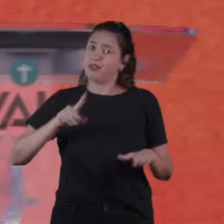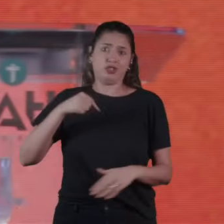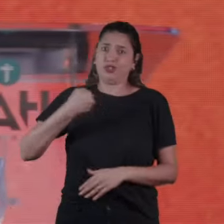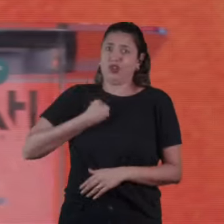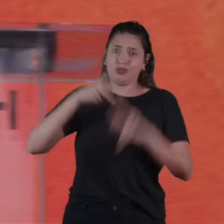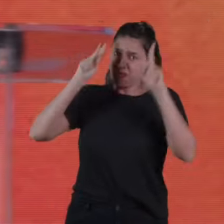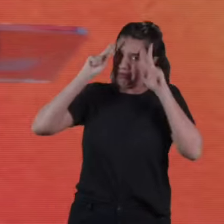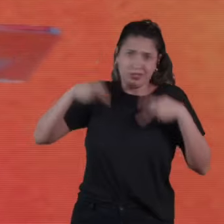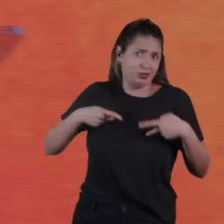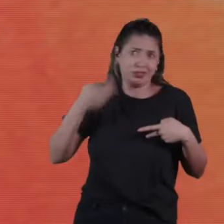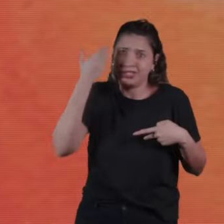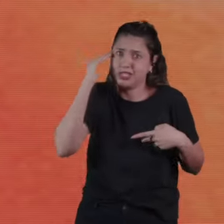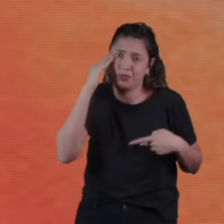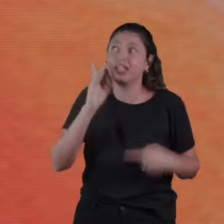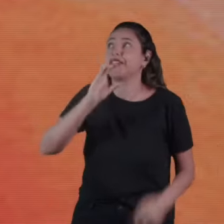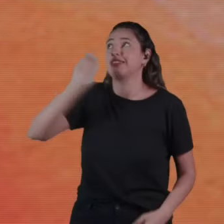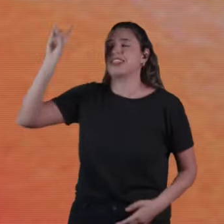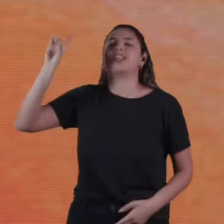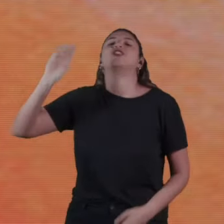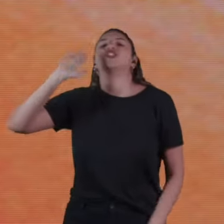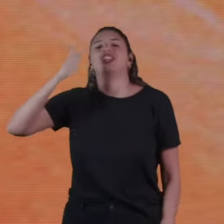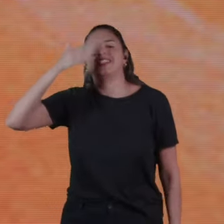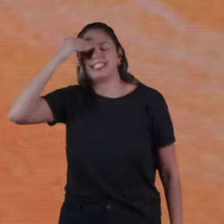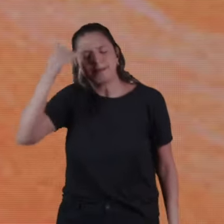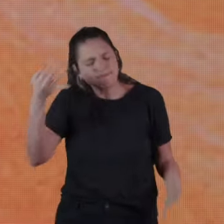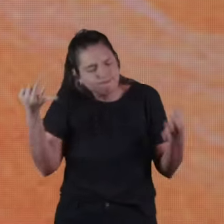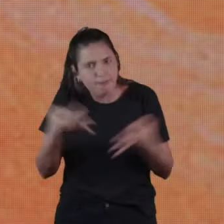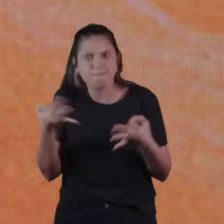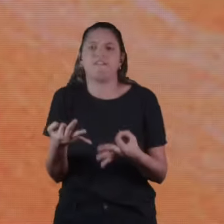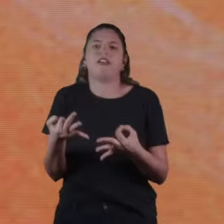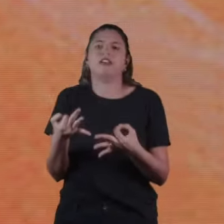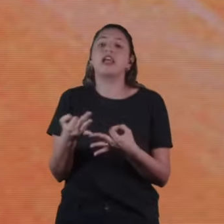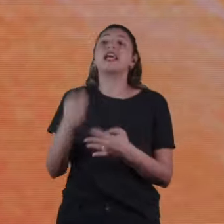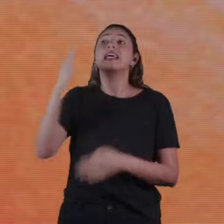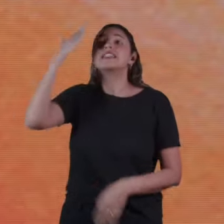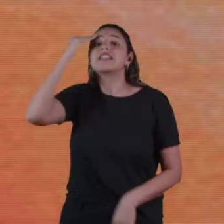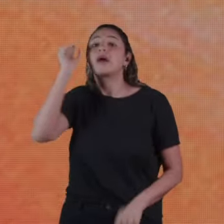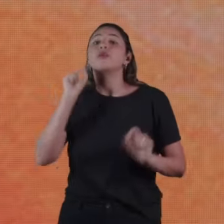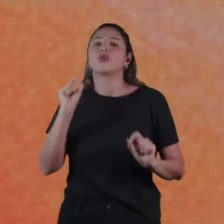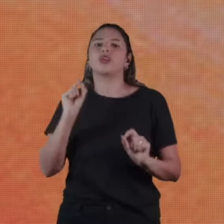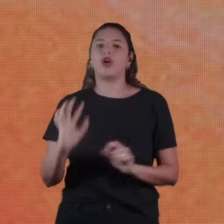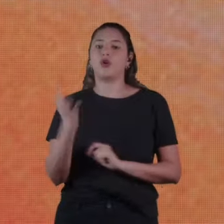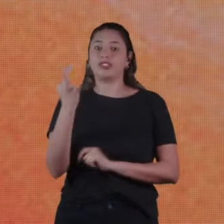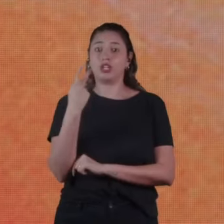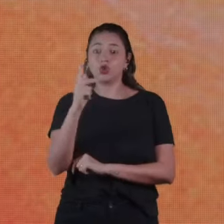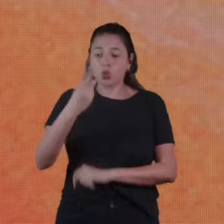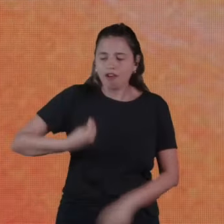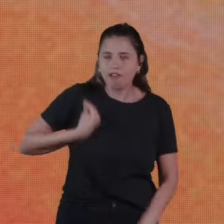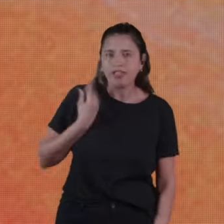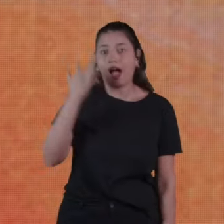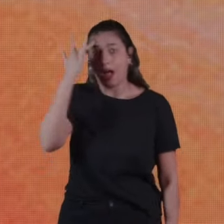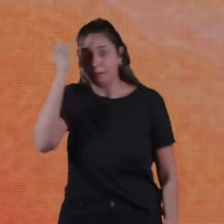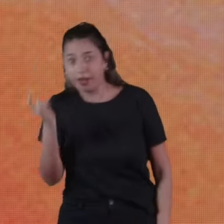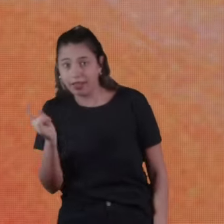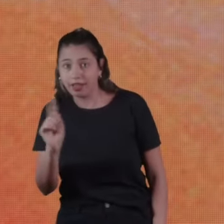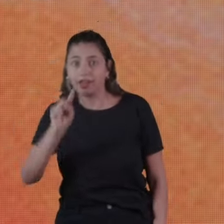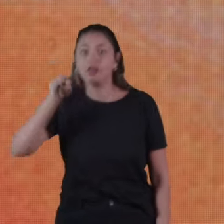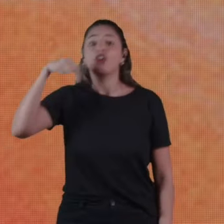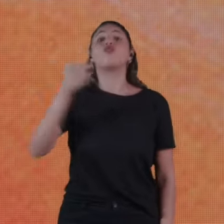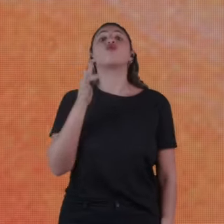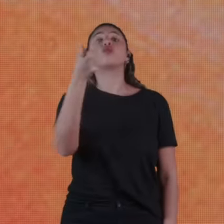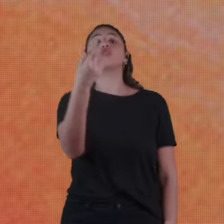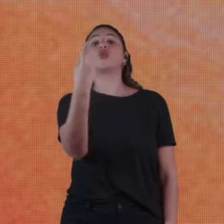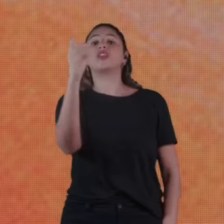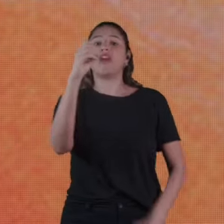perfeitamente. Ele sabe o que vai acontecer na tua vida amanhã ou daqui a 10 anos. Ele conhece todas as